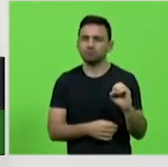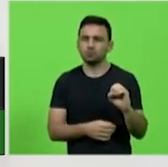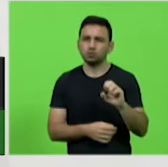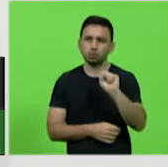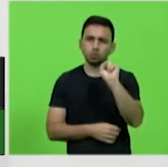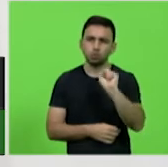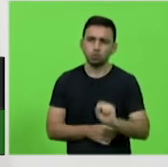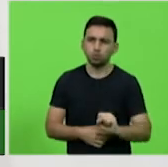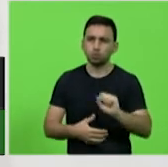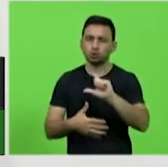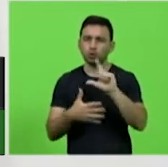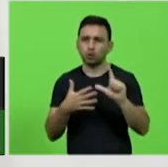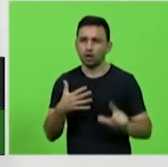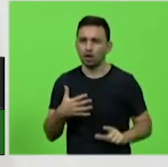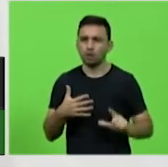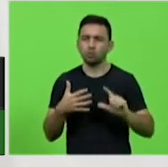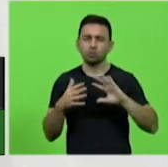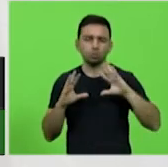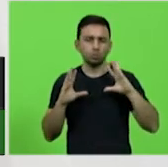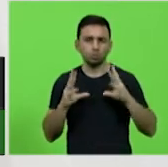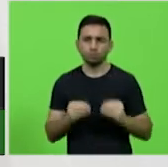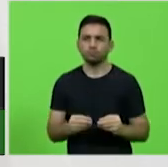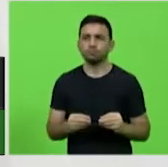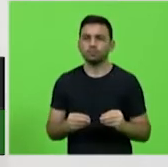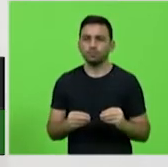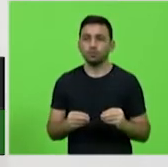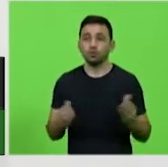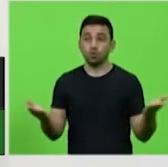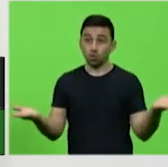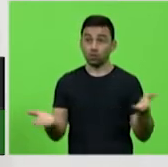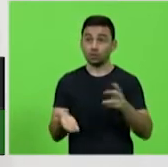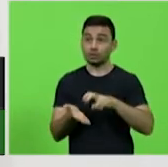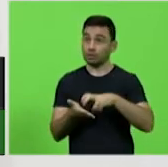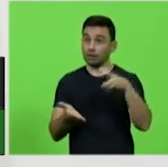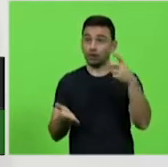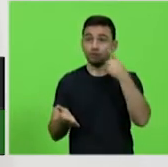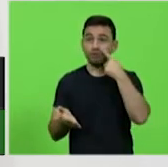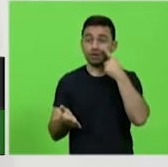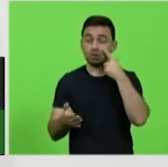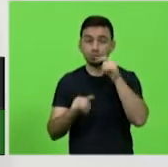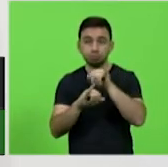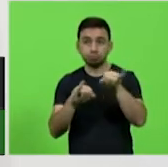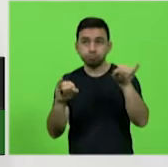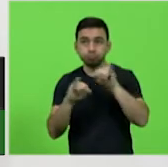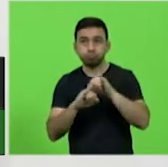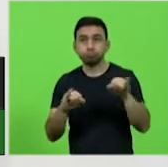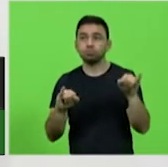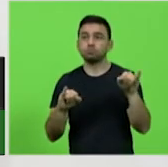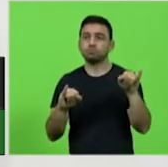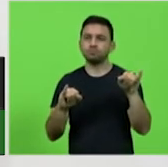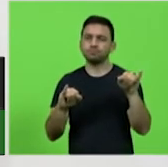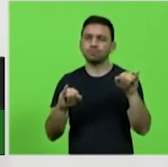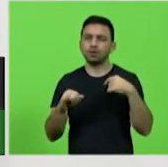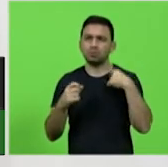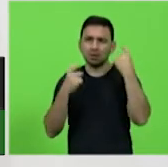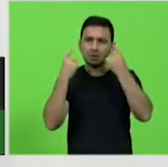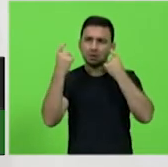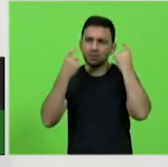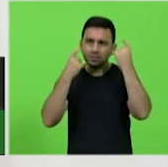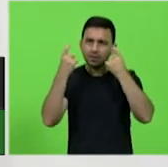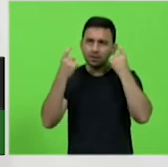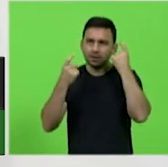do Litoral. Hoje, pela manhã, vi uma matéria que me deixou muito preocupado.